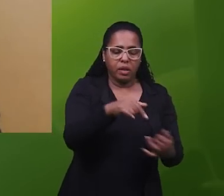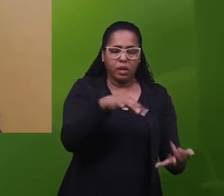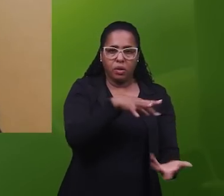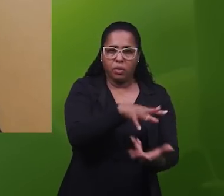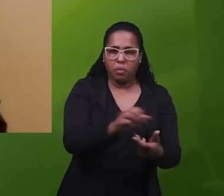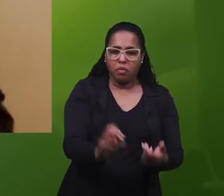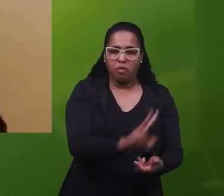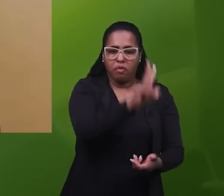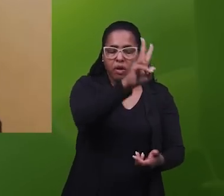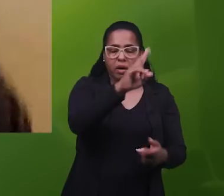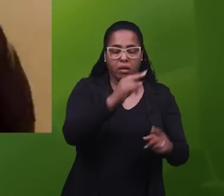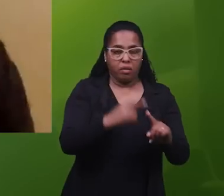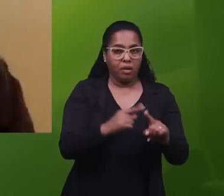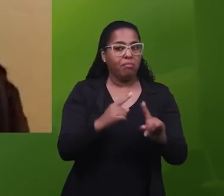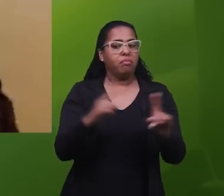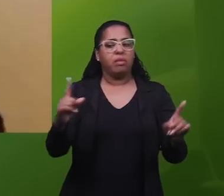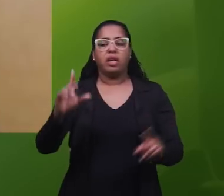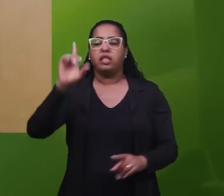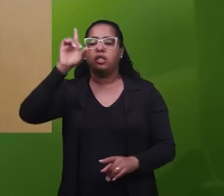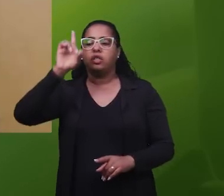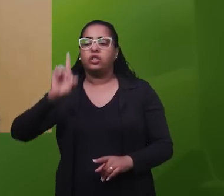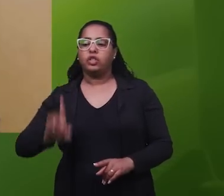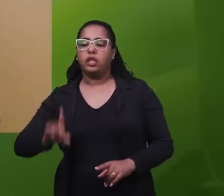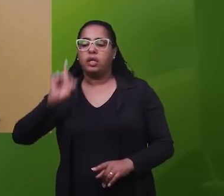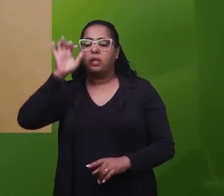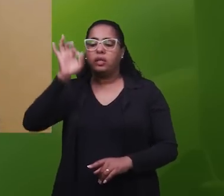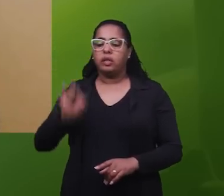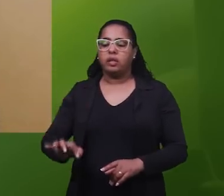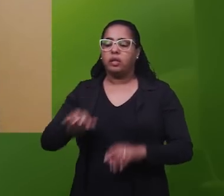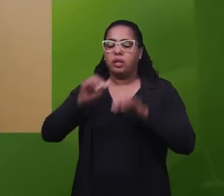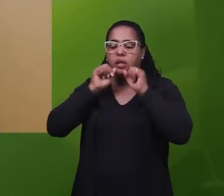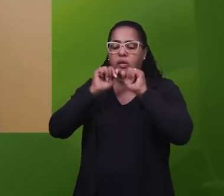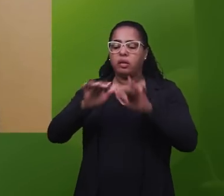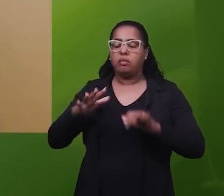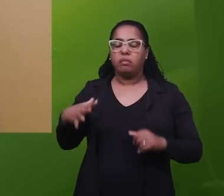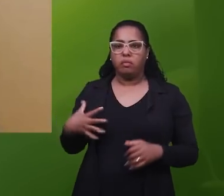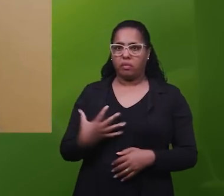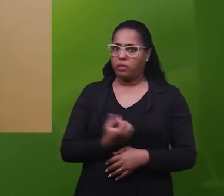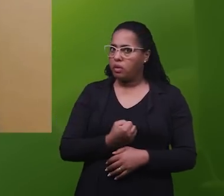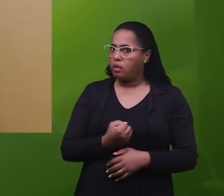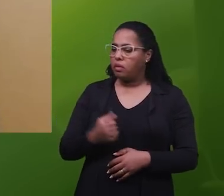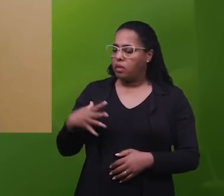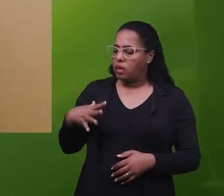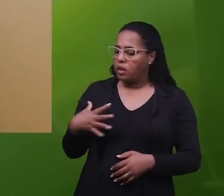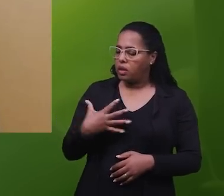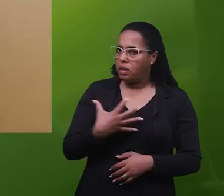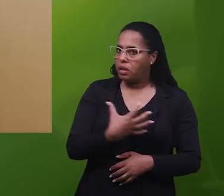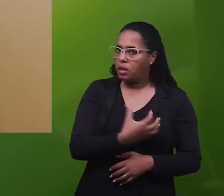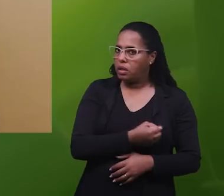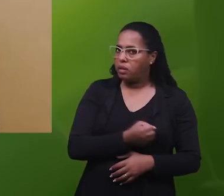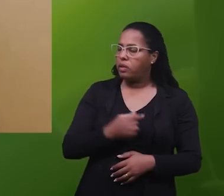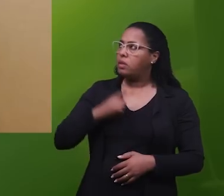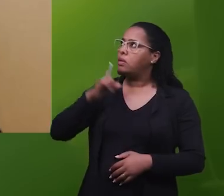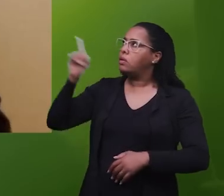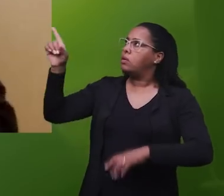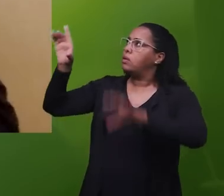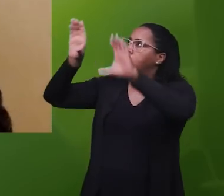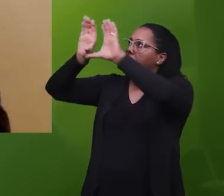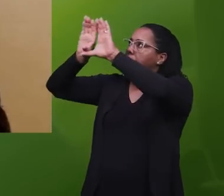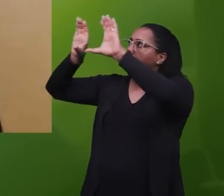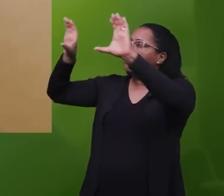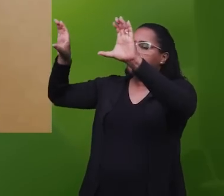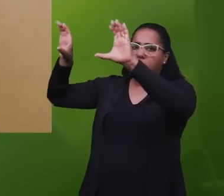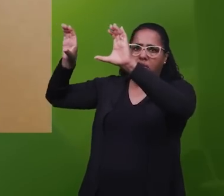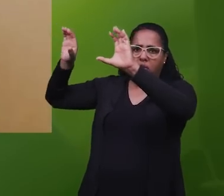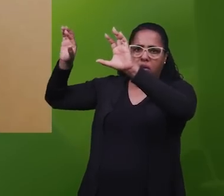precioso, mas garantir a sua salvação. Então, salvação é exatamente isso. O reino